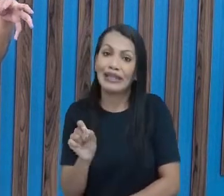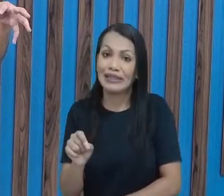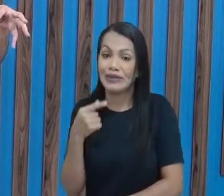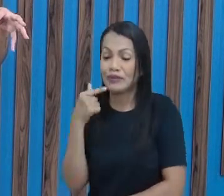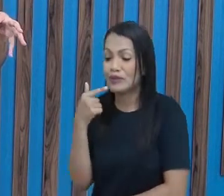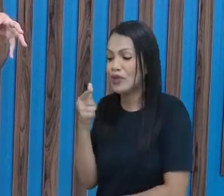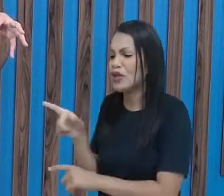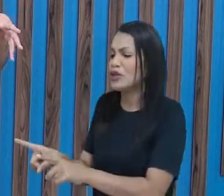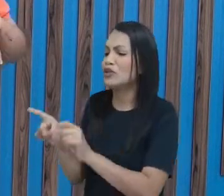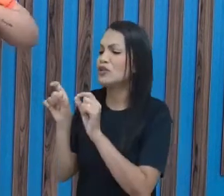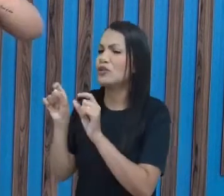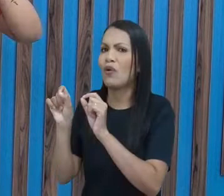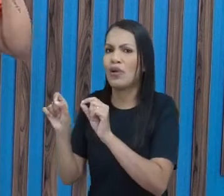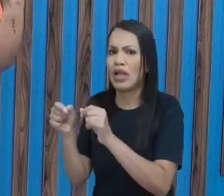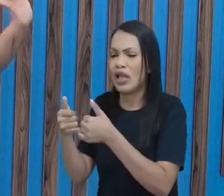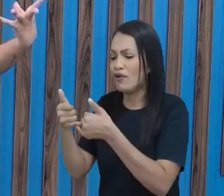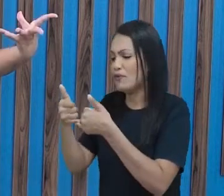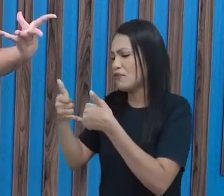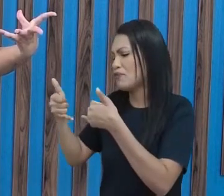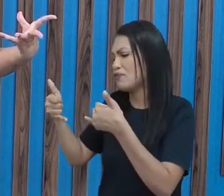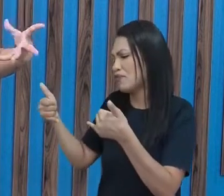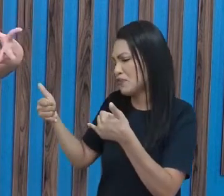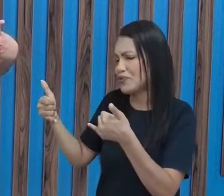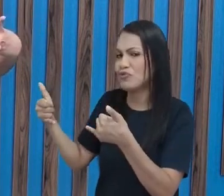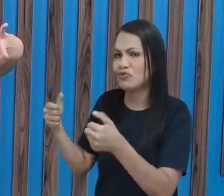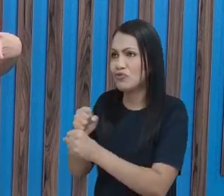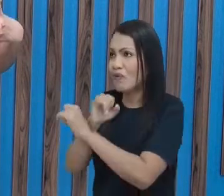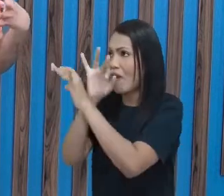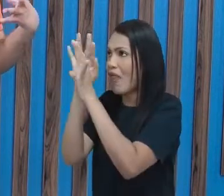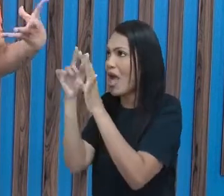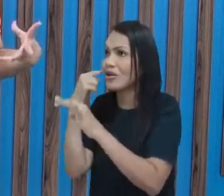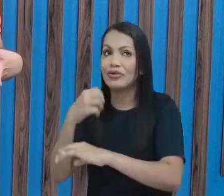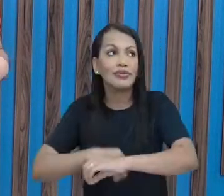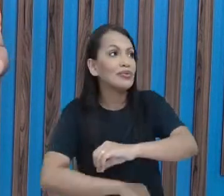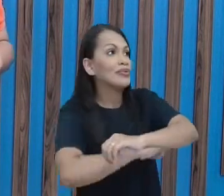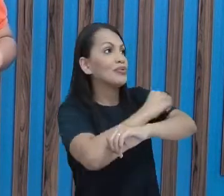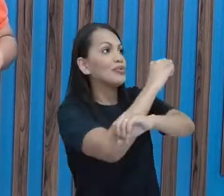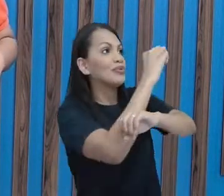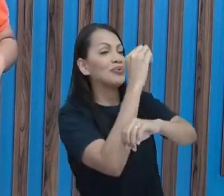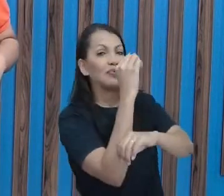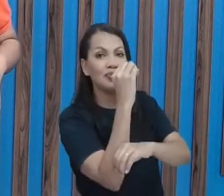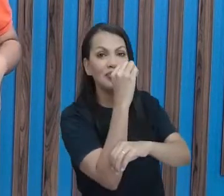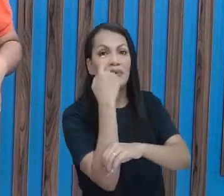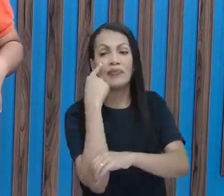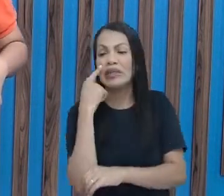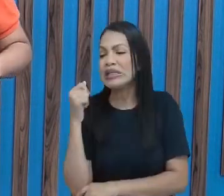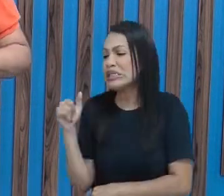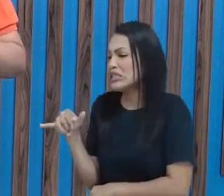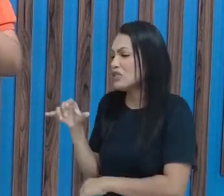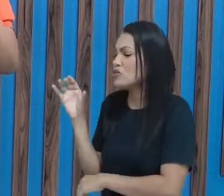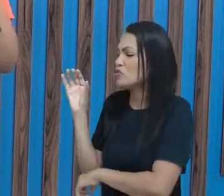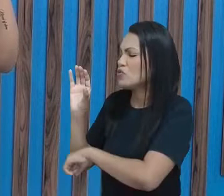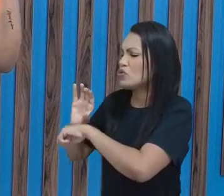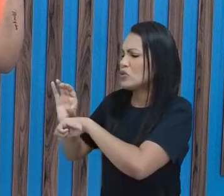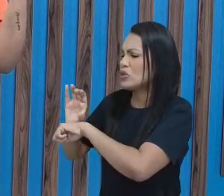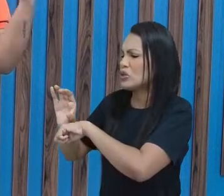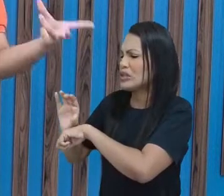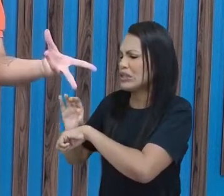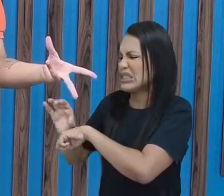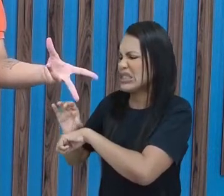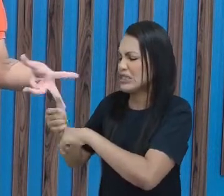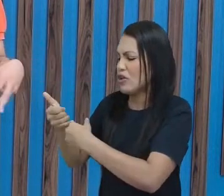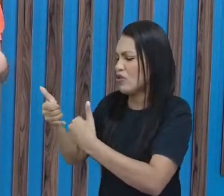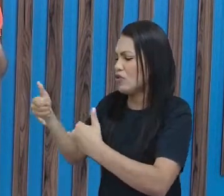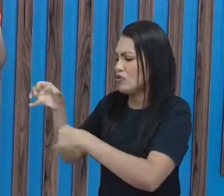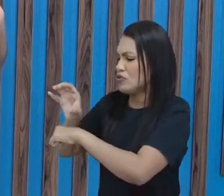claros, o sol brilha. Se eu escolho fios soturnos, escuros, acinzentados, há probabilidade de chover. Se eu preciso tomar um